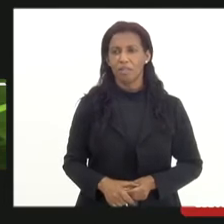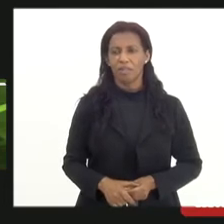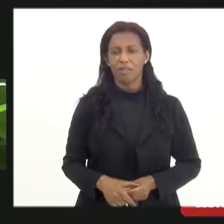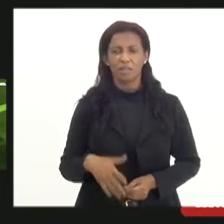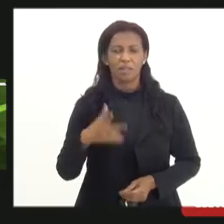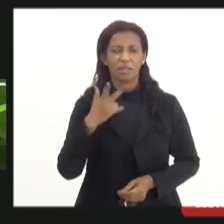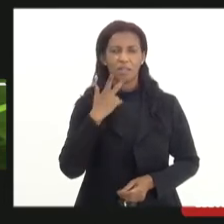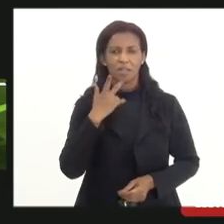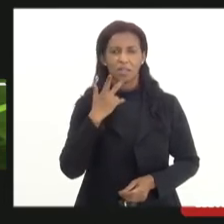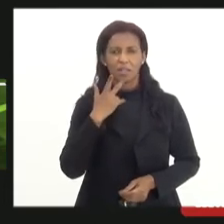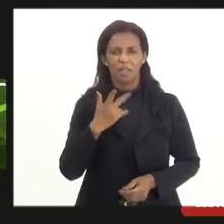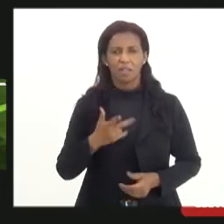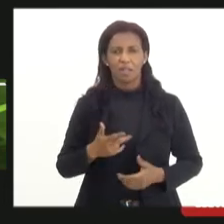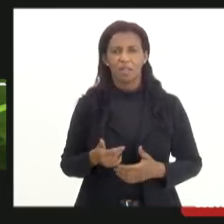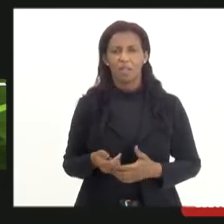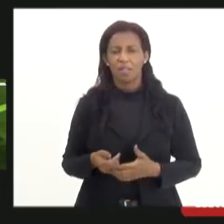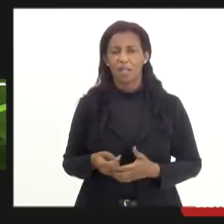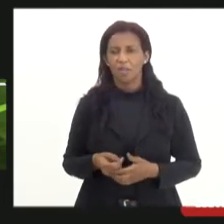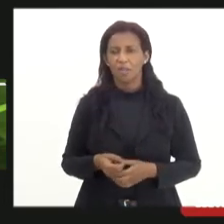gente,